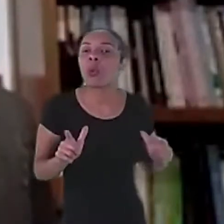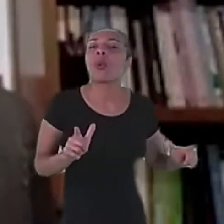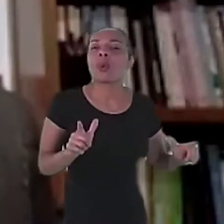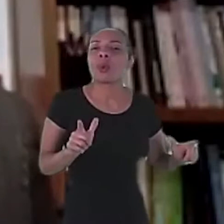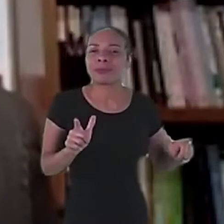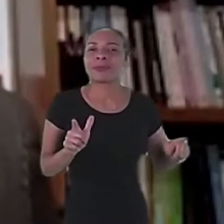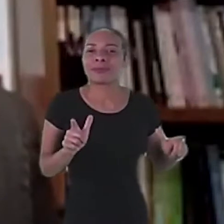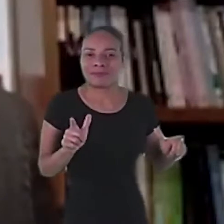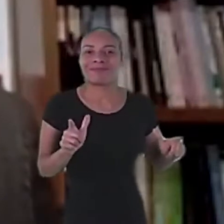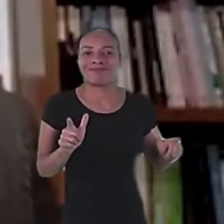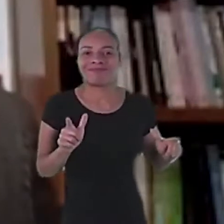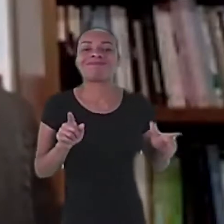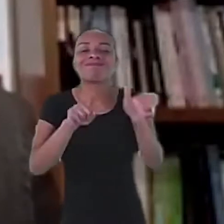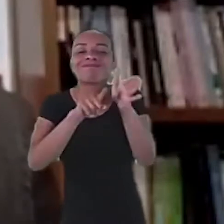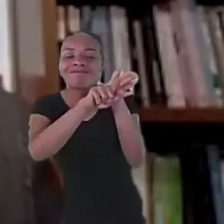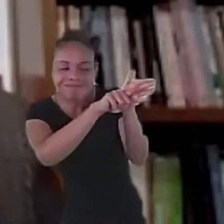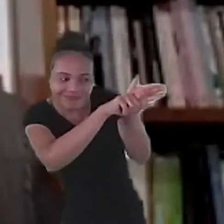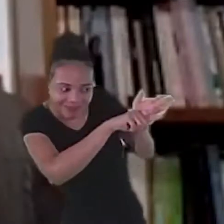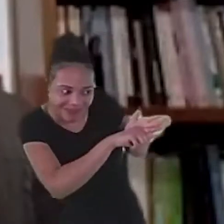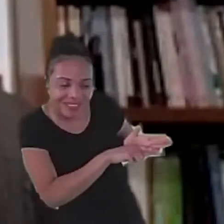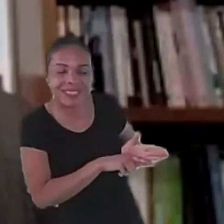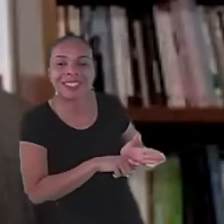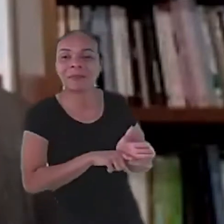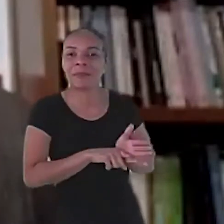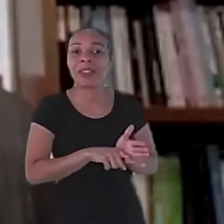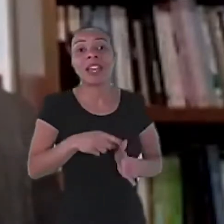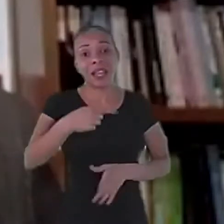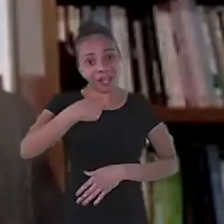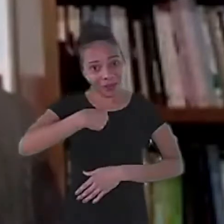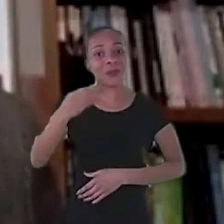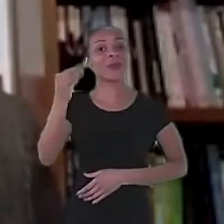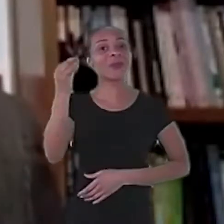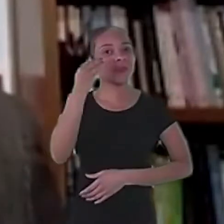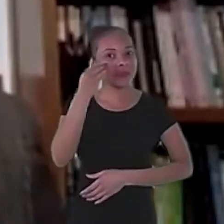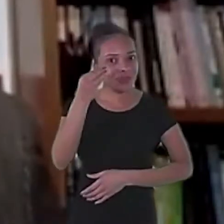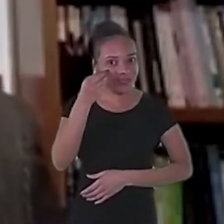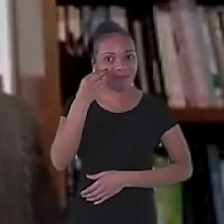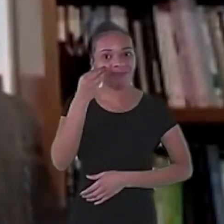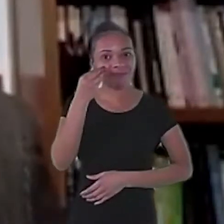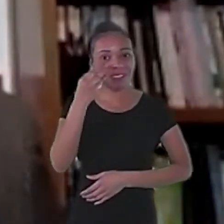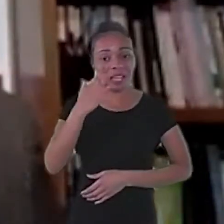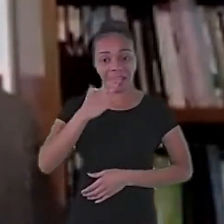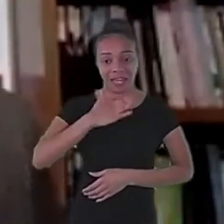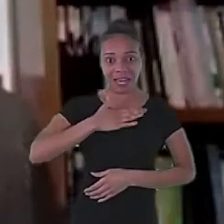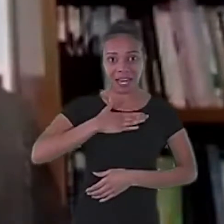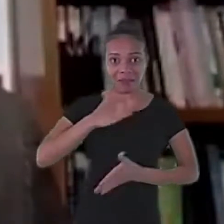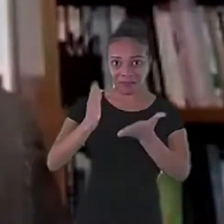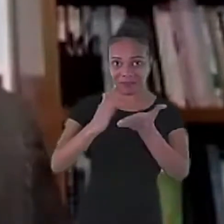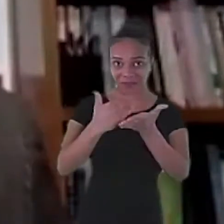é isso que eu tentei e fiz na minha parte do livro.